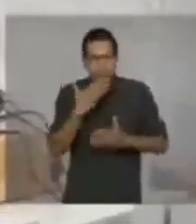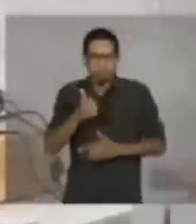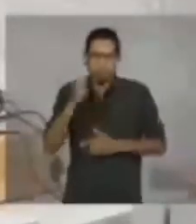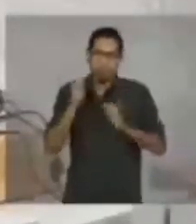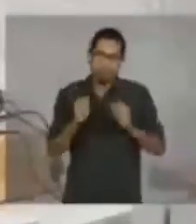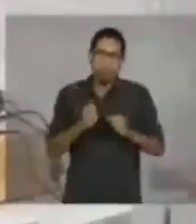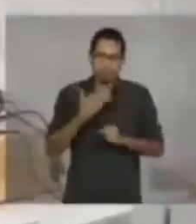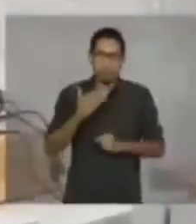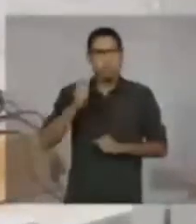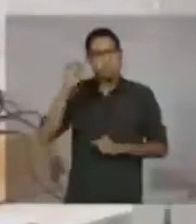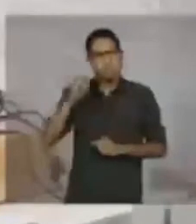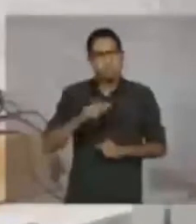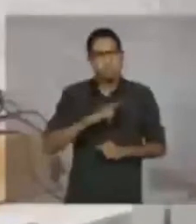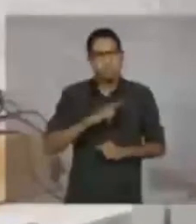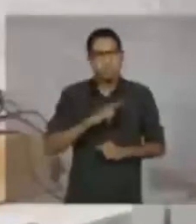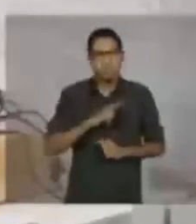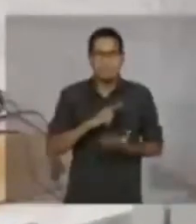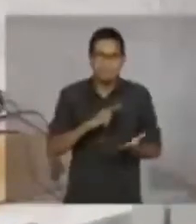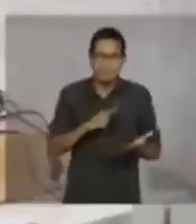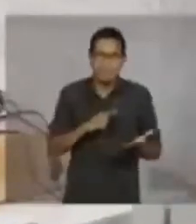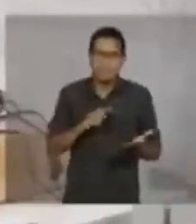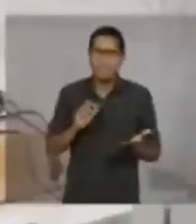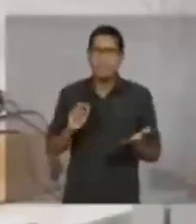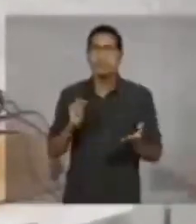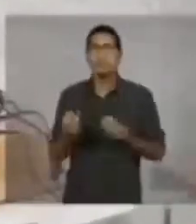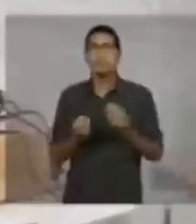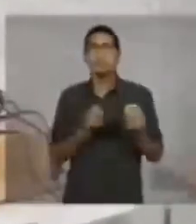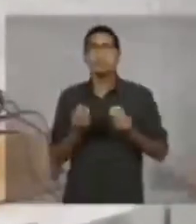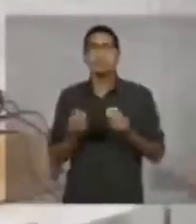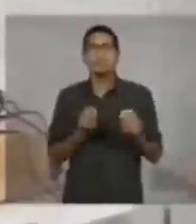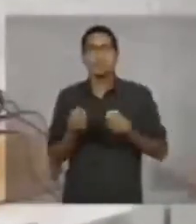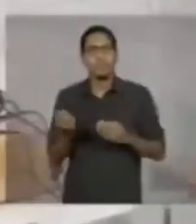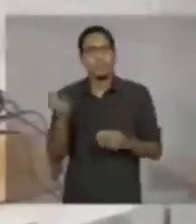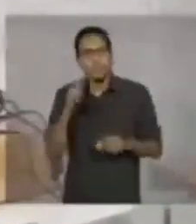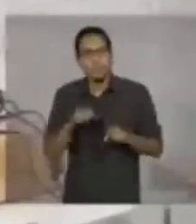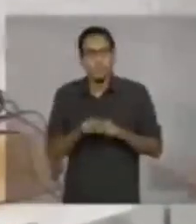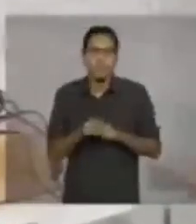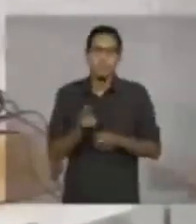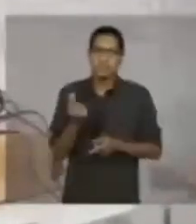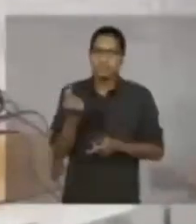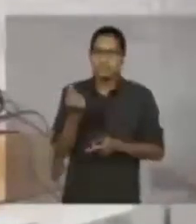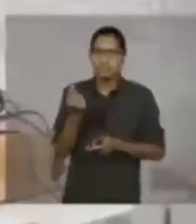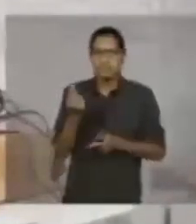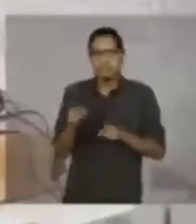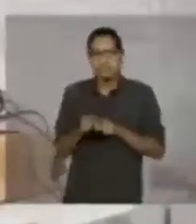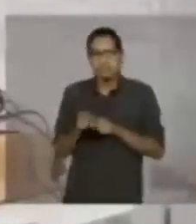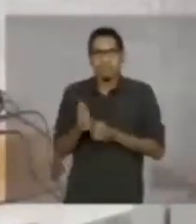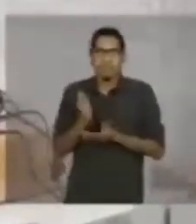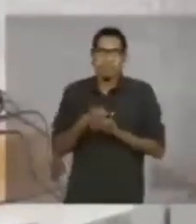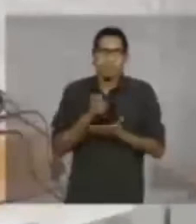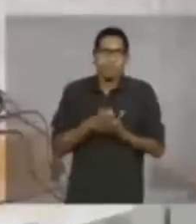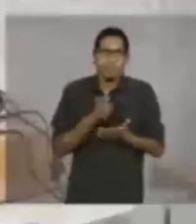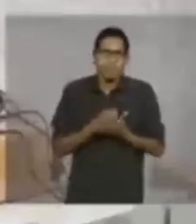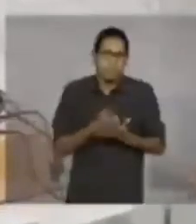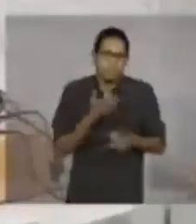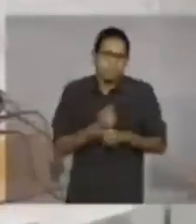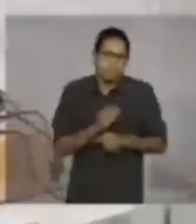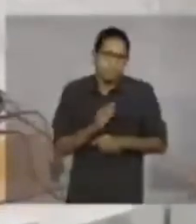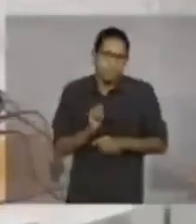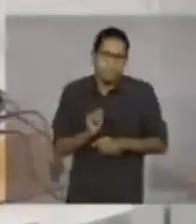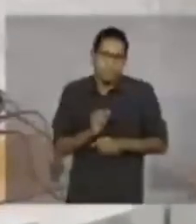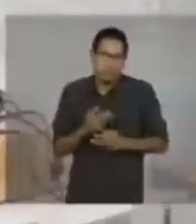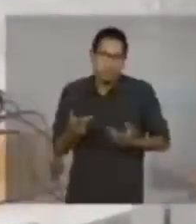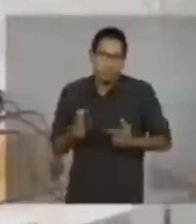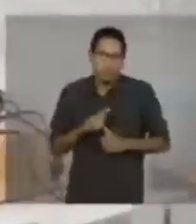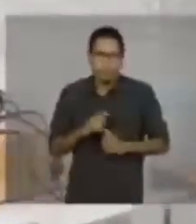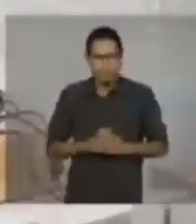muito melhor, pode ter menos necessidade de compensação tarifária no volume de bilhões que é feito hoje. E